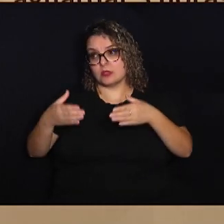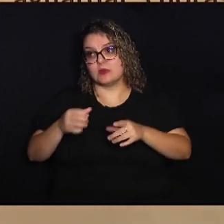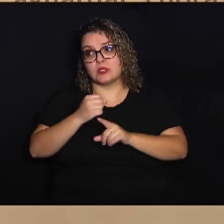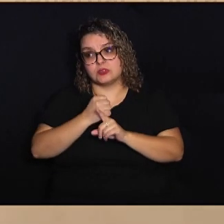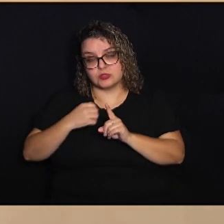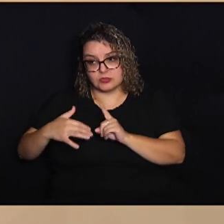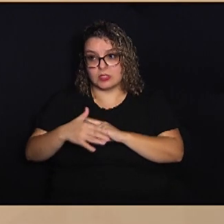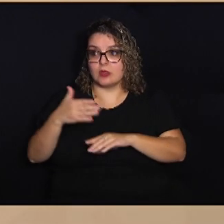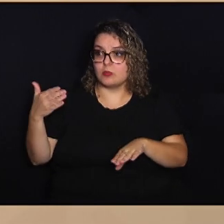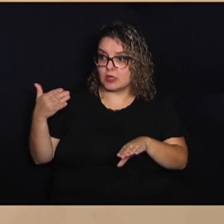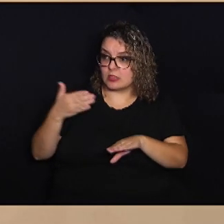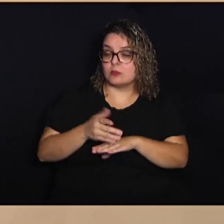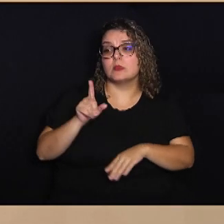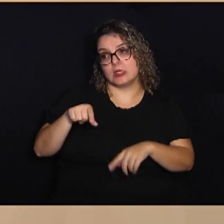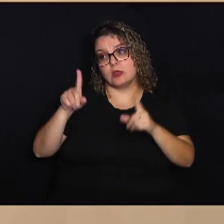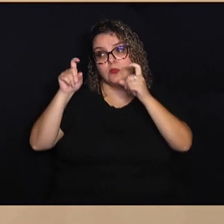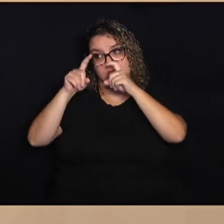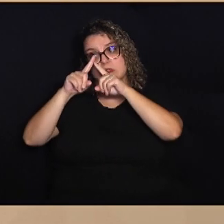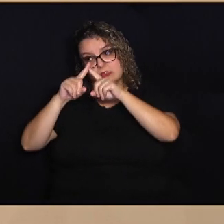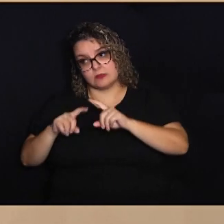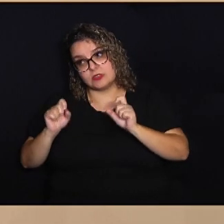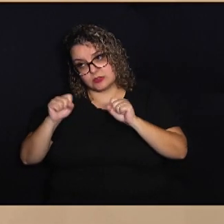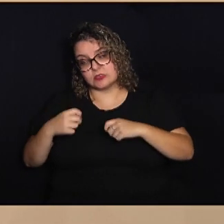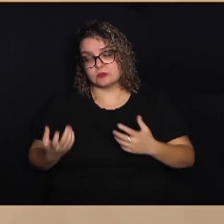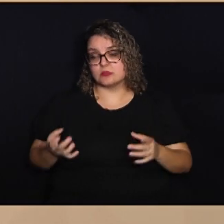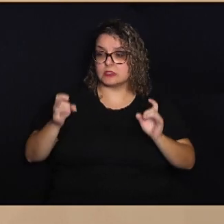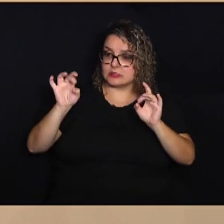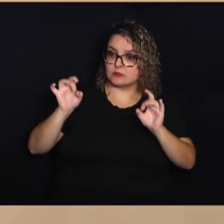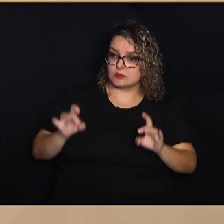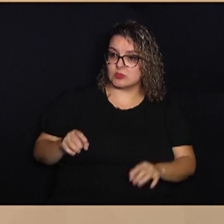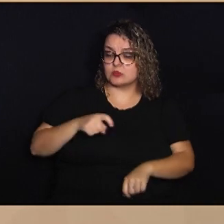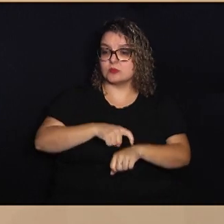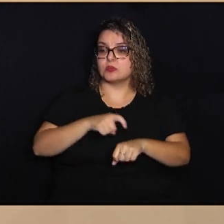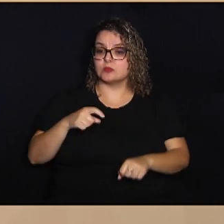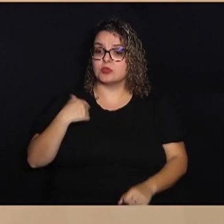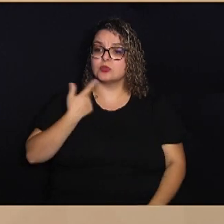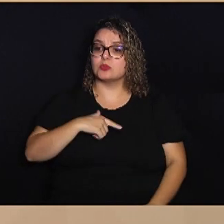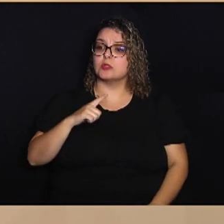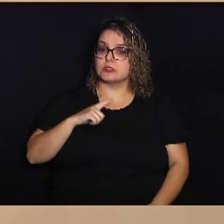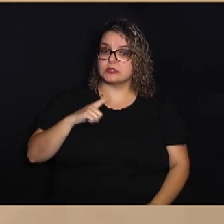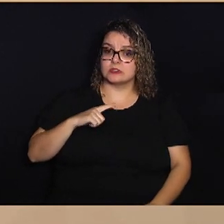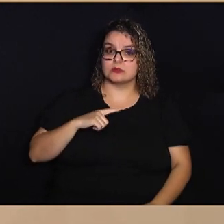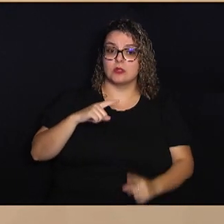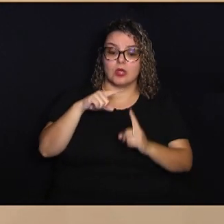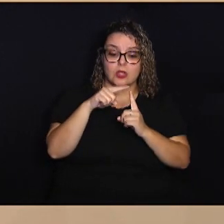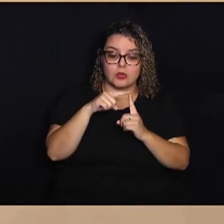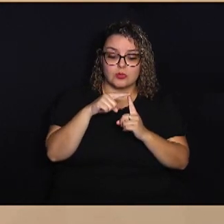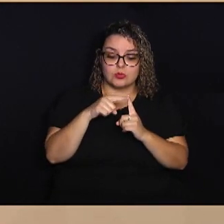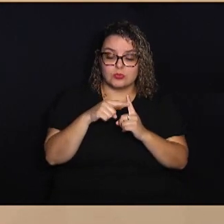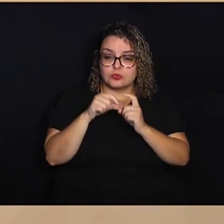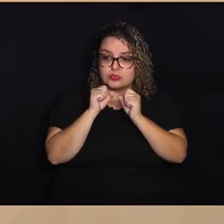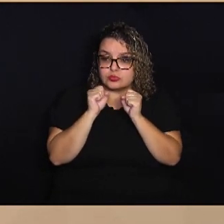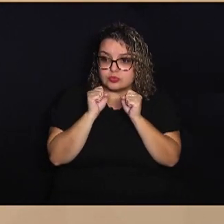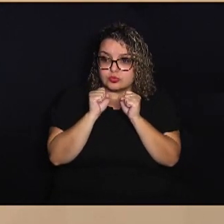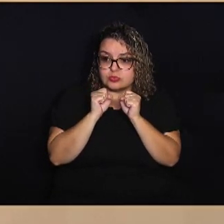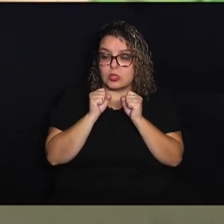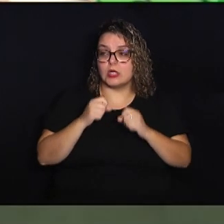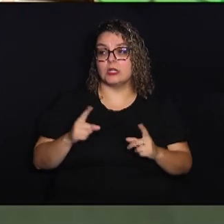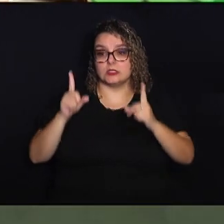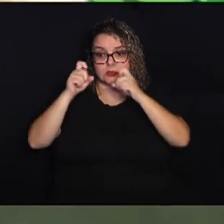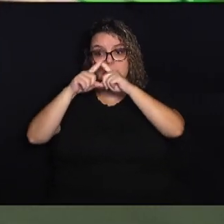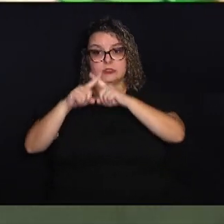sociedade a participar, mas é um desafio sim. E especialmente nessas épocas onde nós temos temperaturas baixas, esse desafio aumenta,